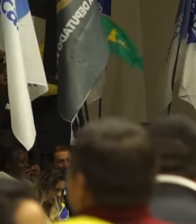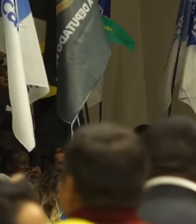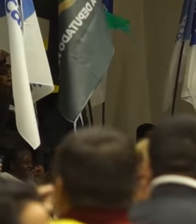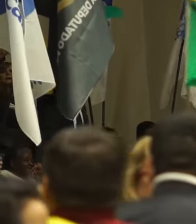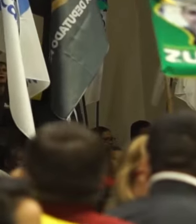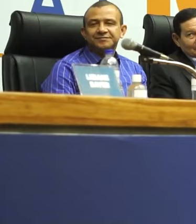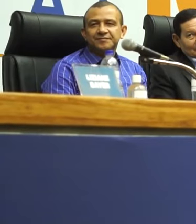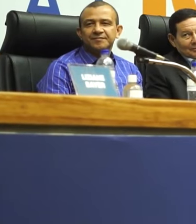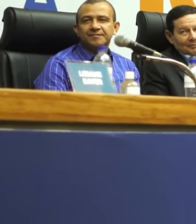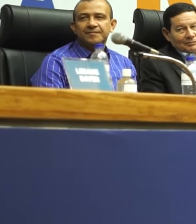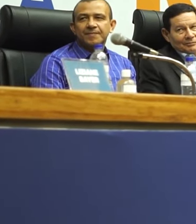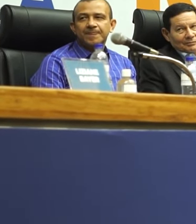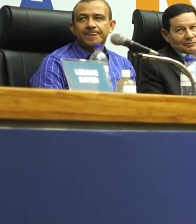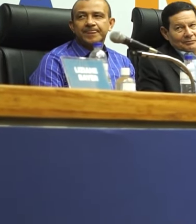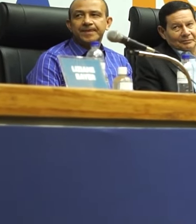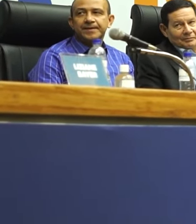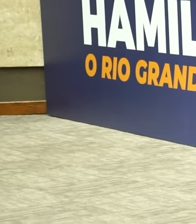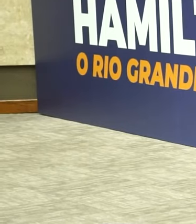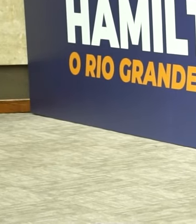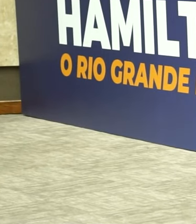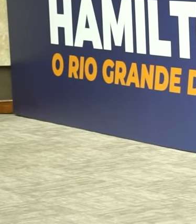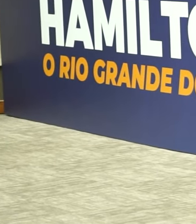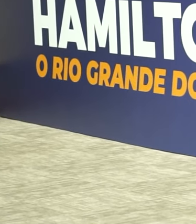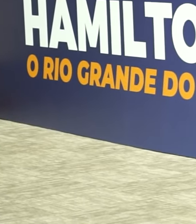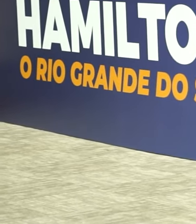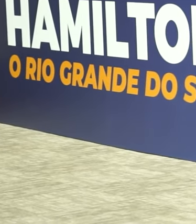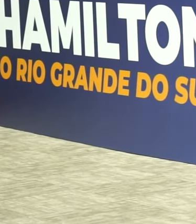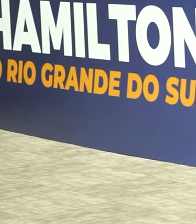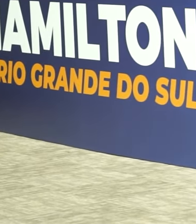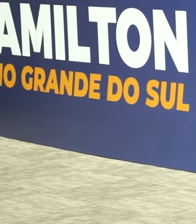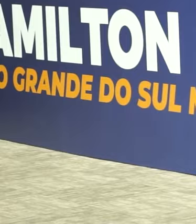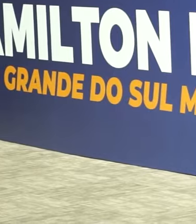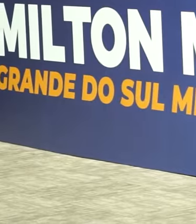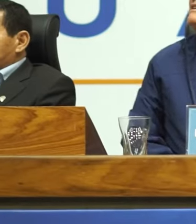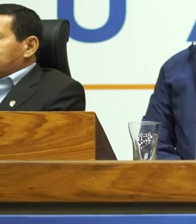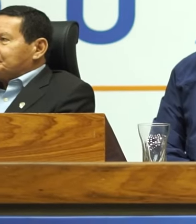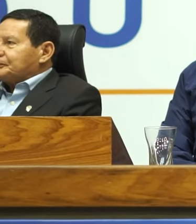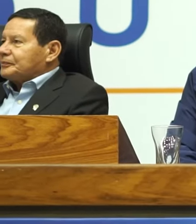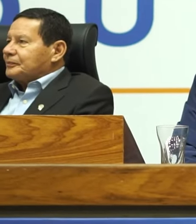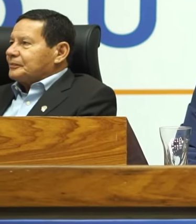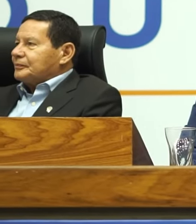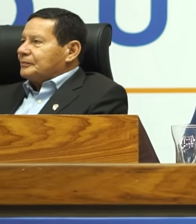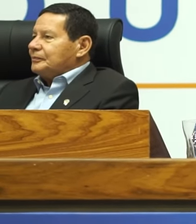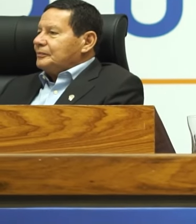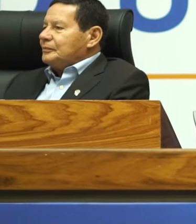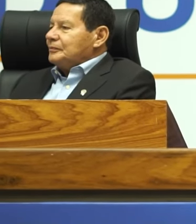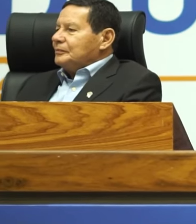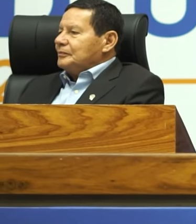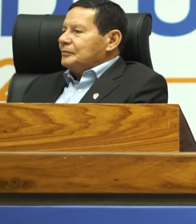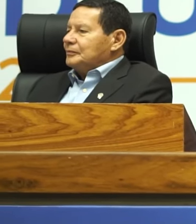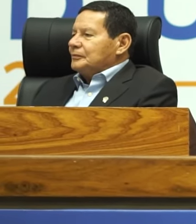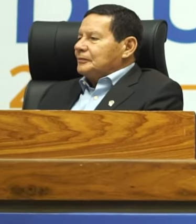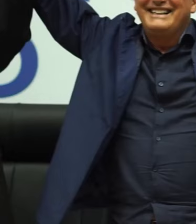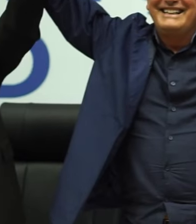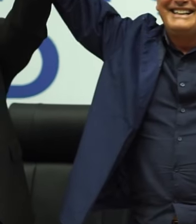cá, da ideologia de gênero, da erotização das escolas, que nós estamos